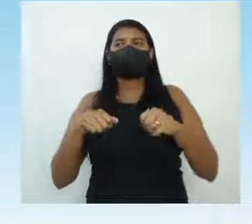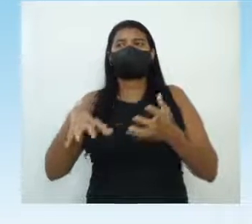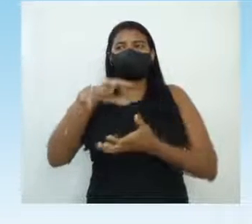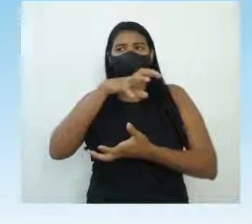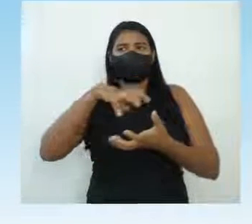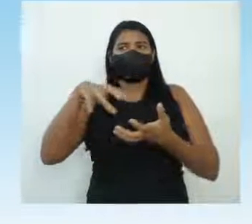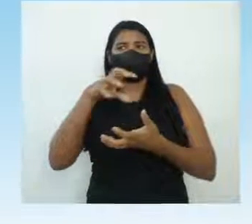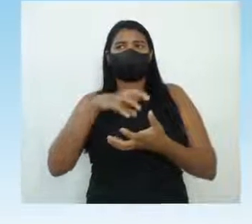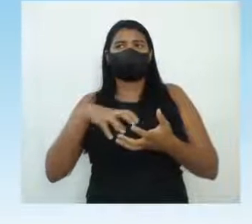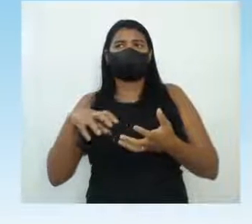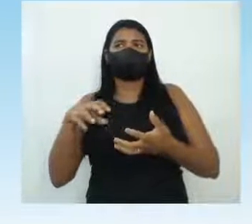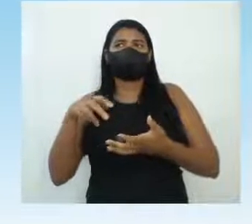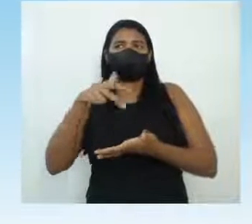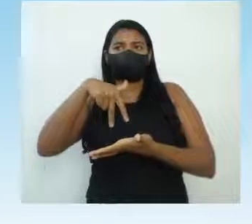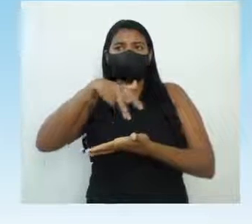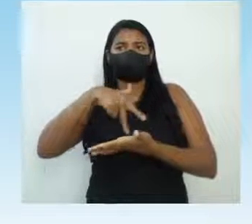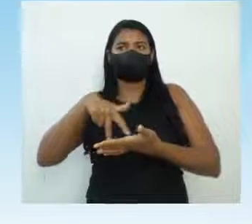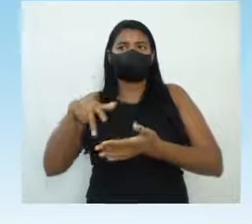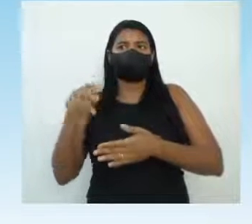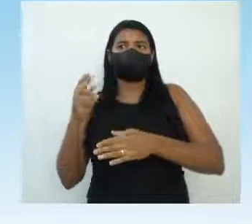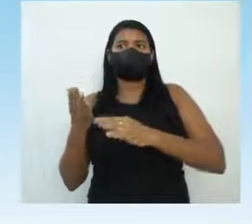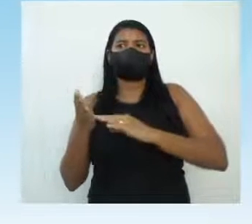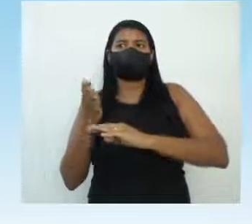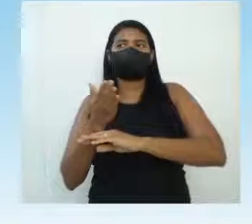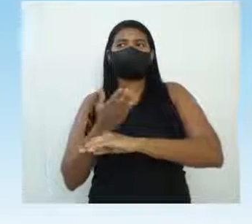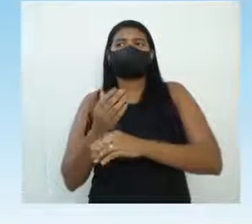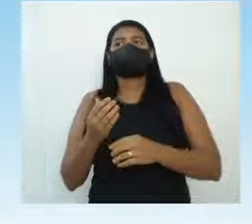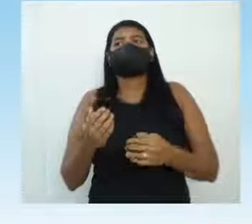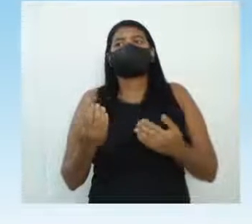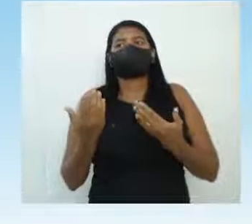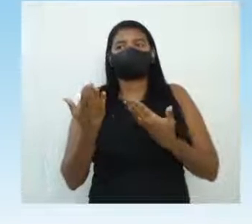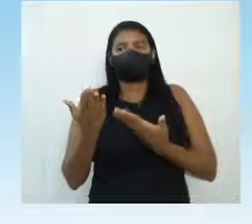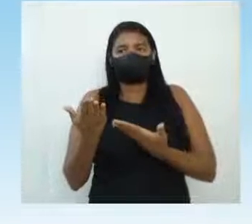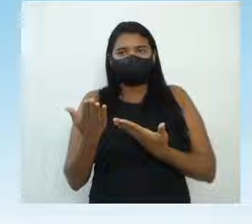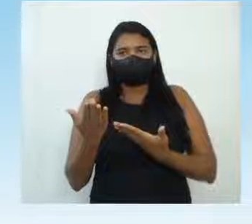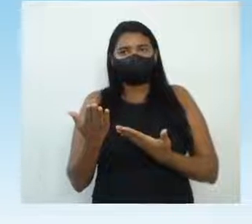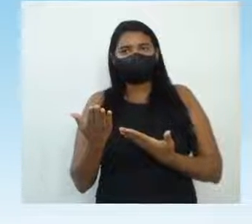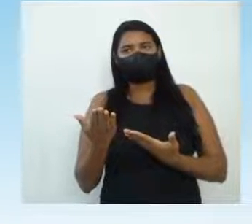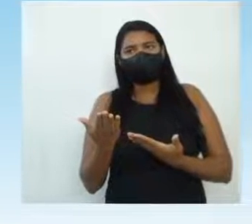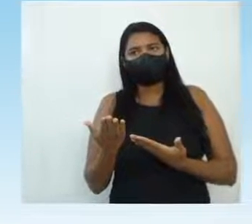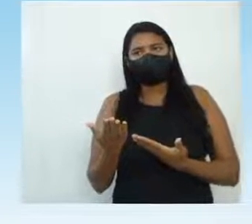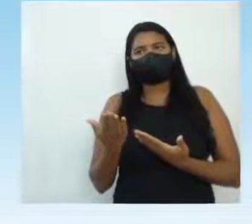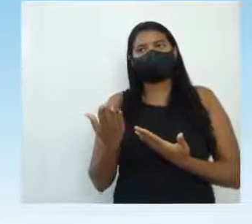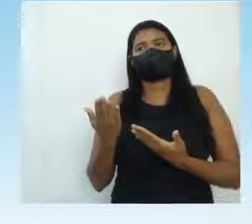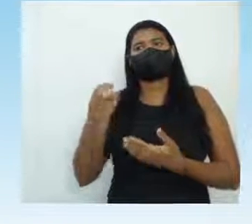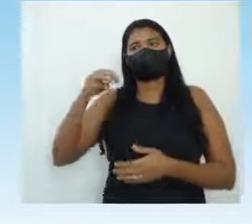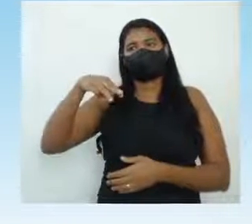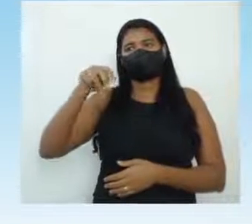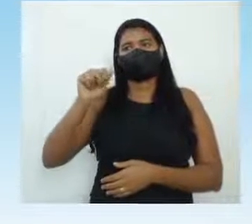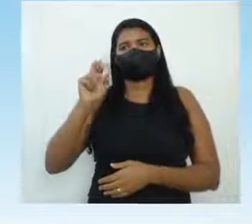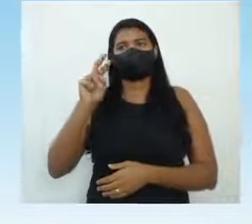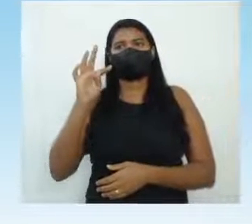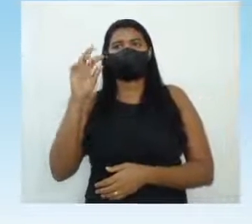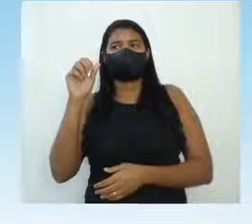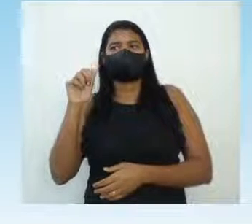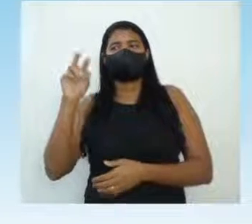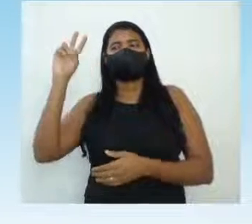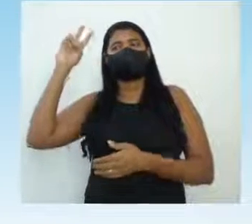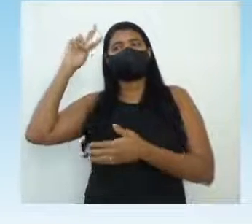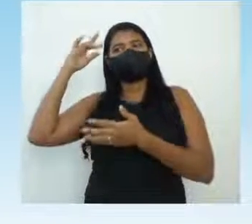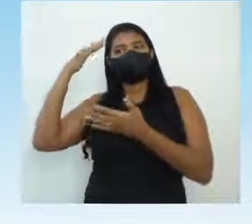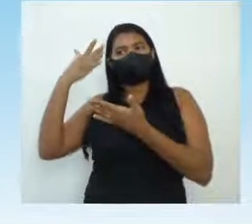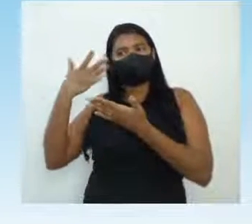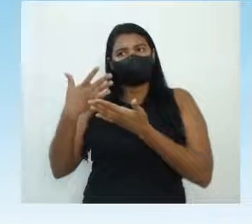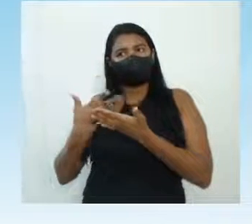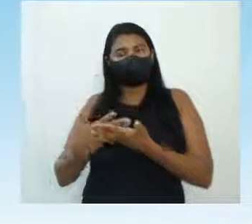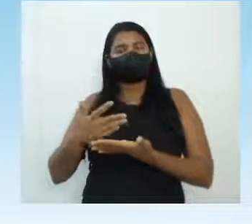dança moderna, tá? E o impacto que a dança de Martha Graham fez para a história, né,